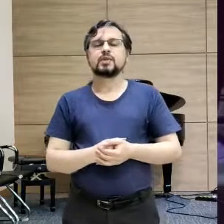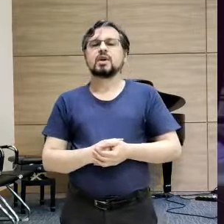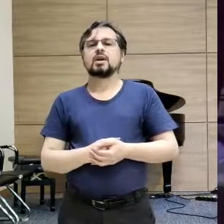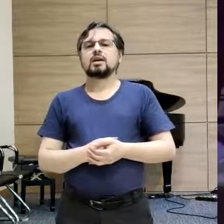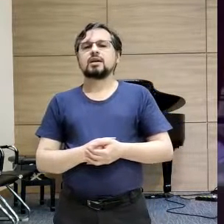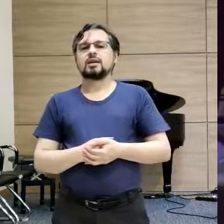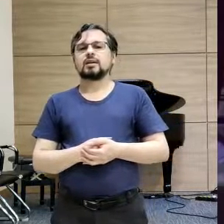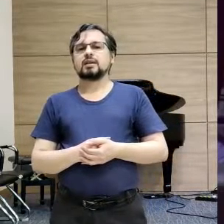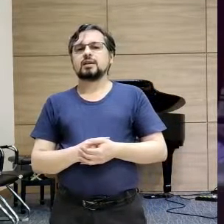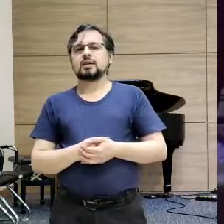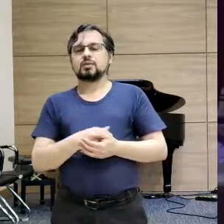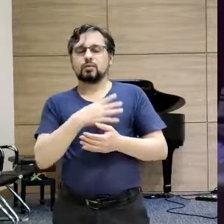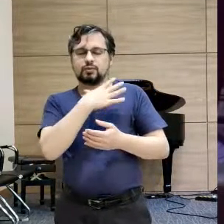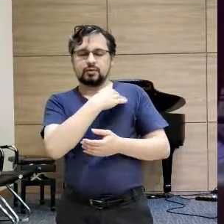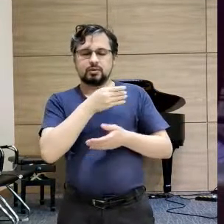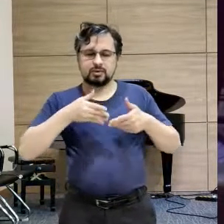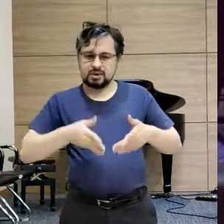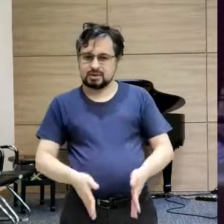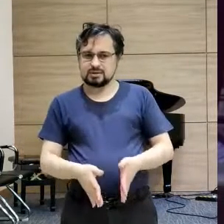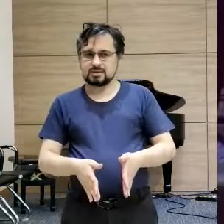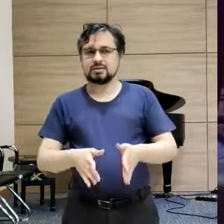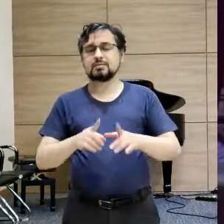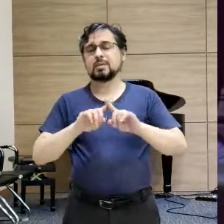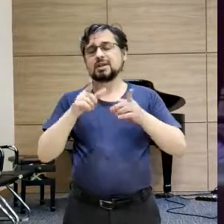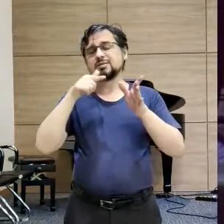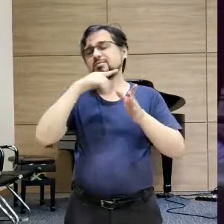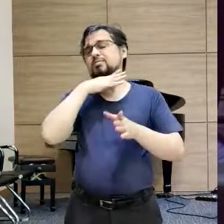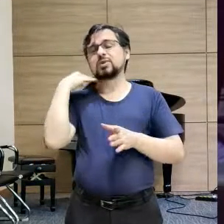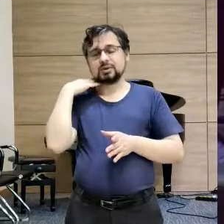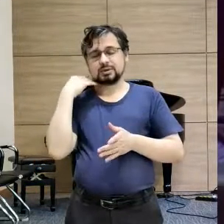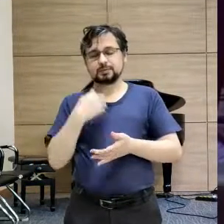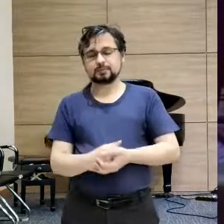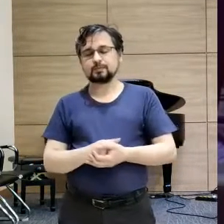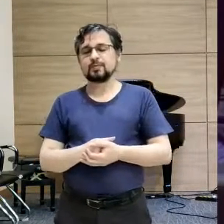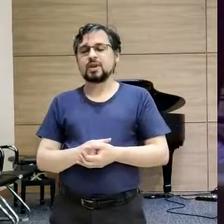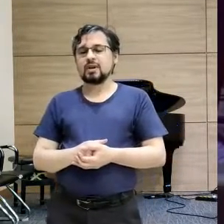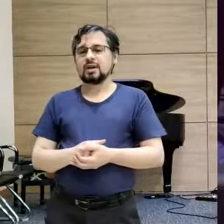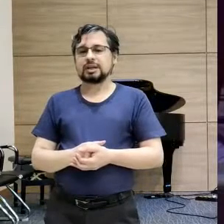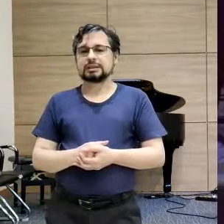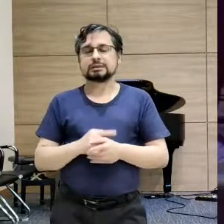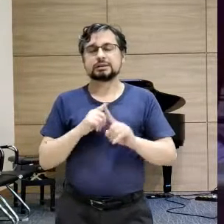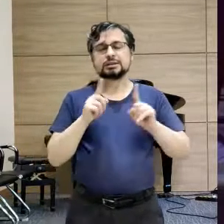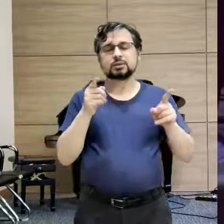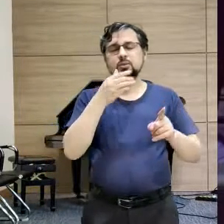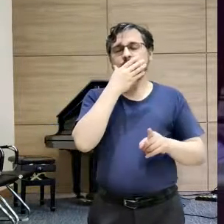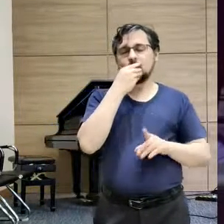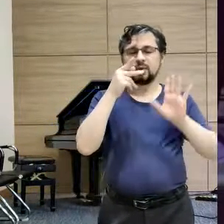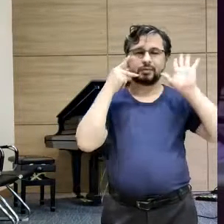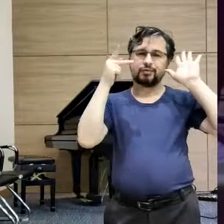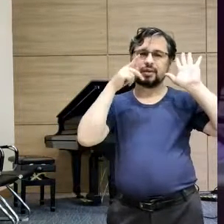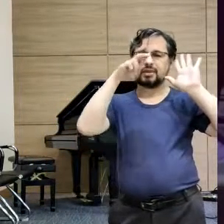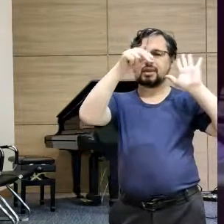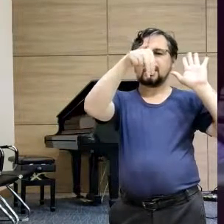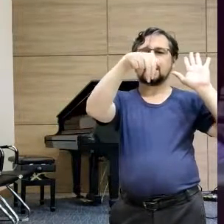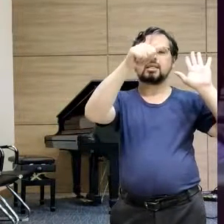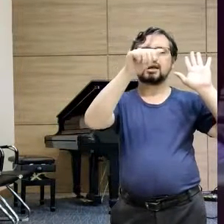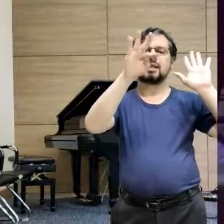de Deus em Jerusalém, e esse homem chama Natã. Ele não estava comprometido com as questões do